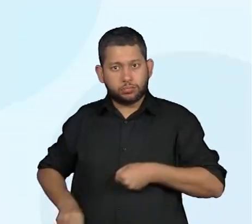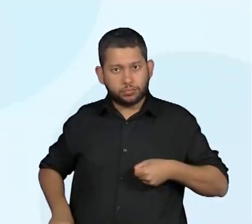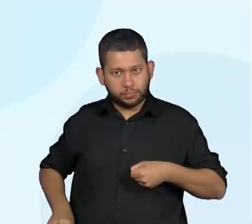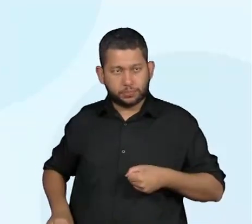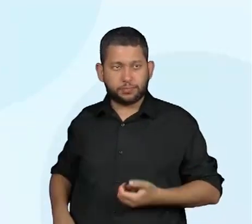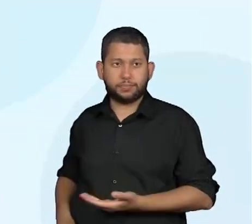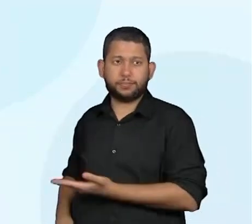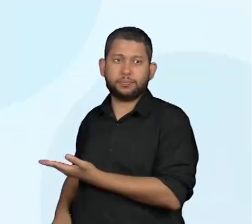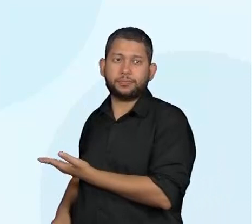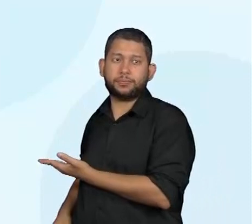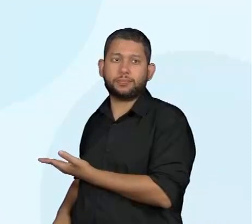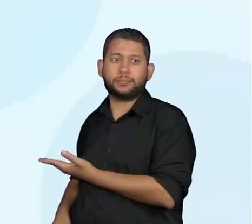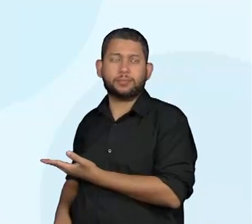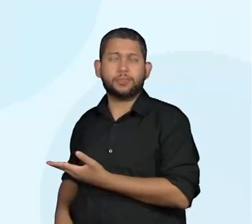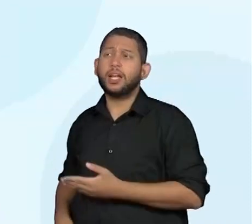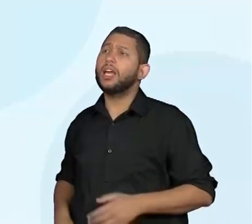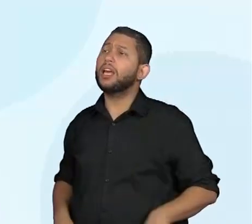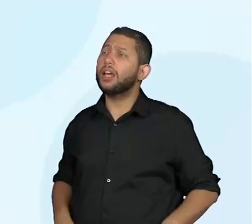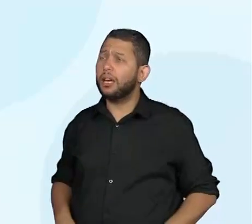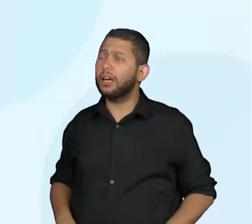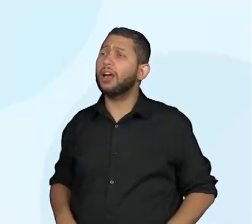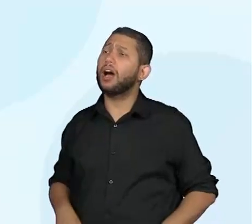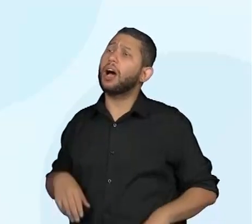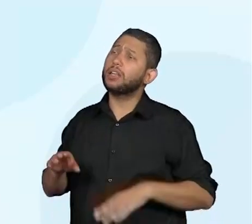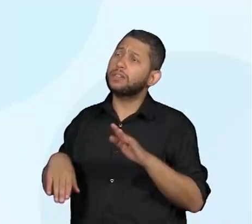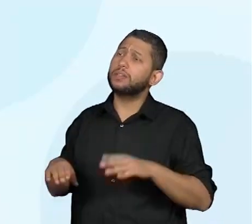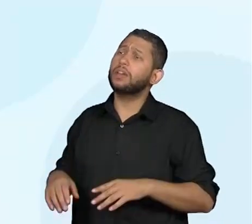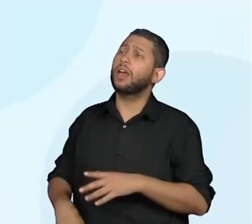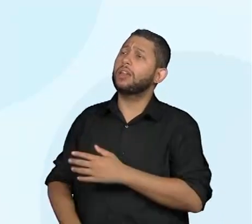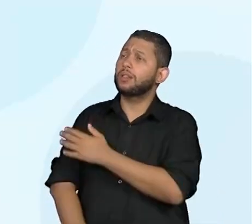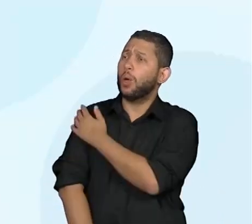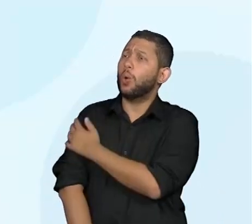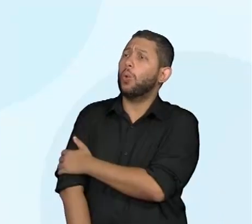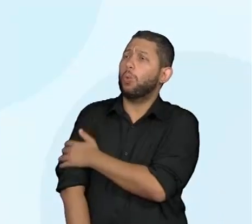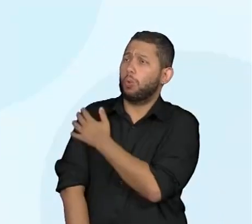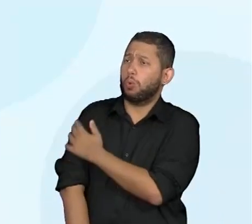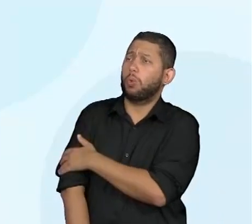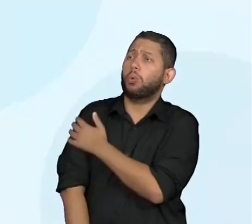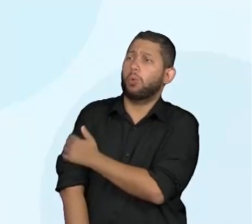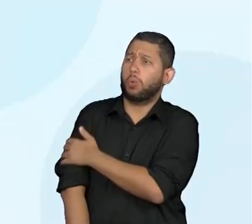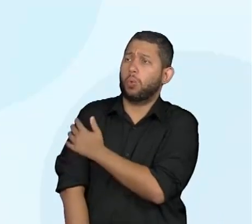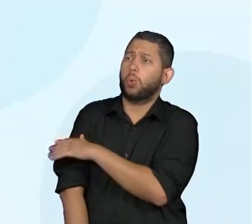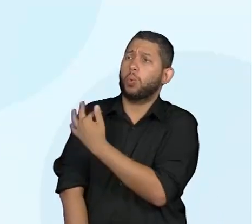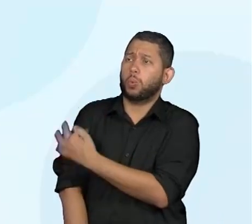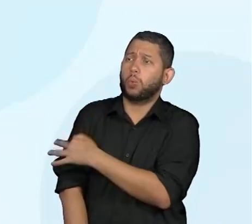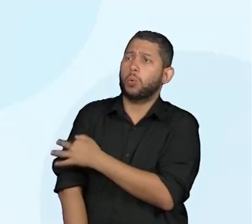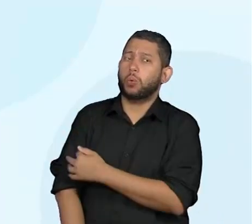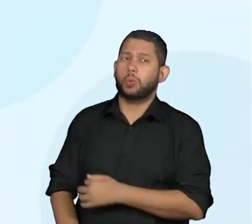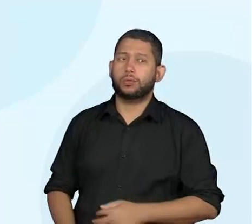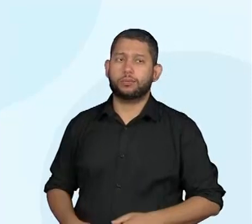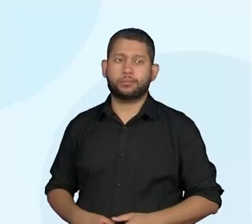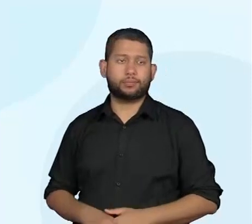De vez em quando, viu? Depende do que se eu carrego peso ou não. Tá falando da luta. Desculpe.